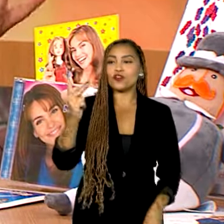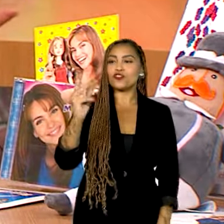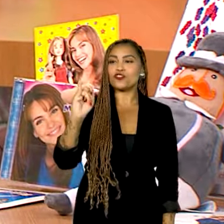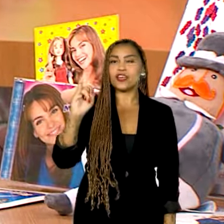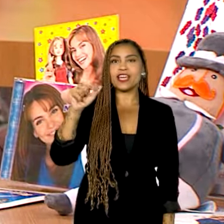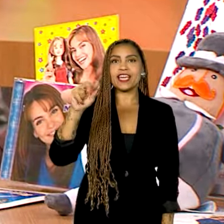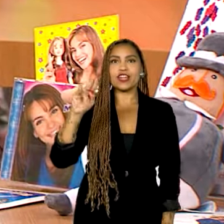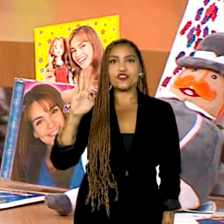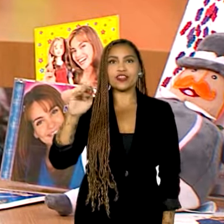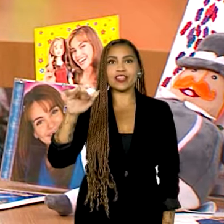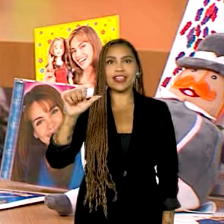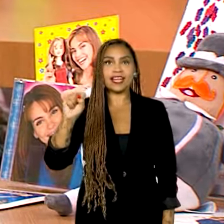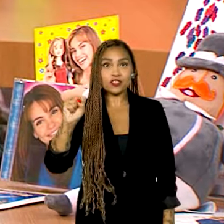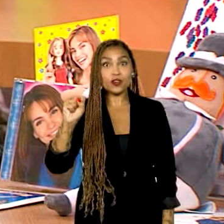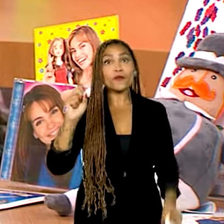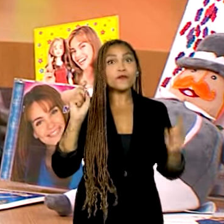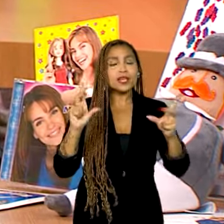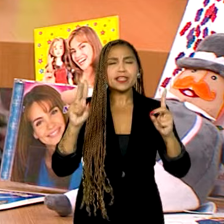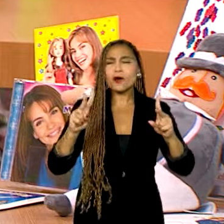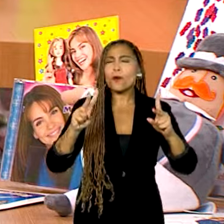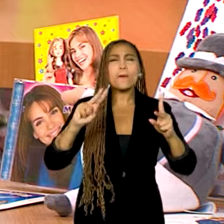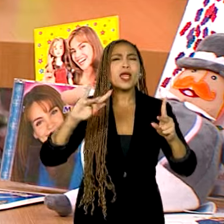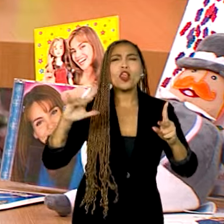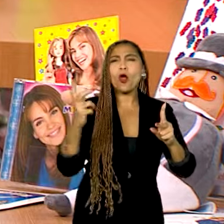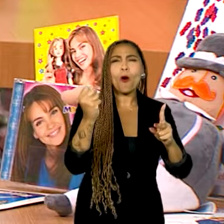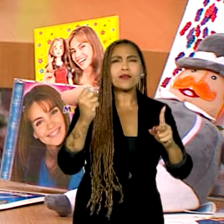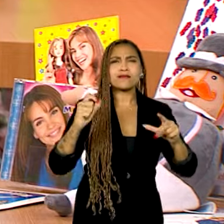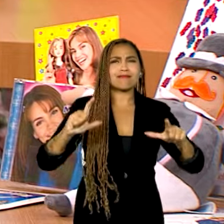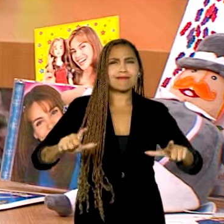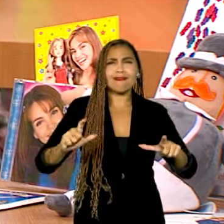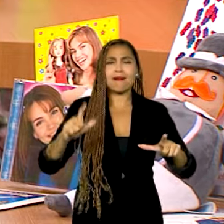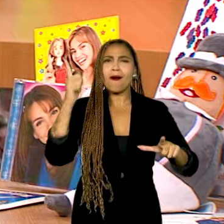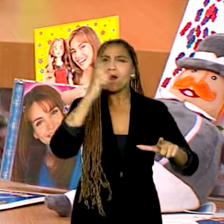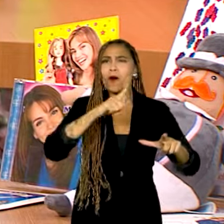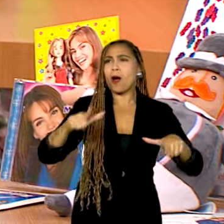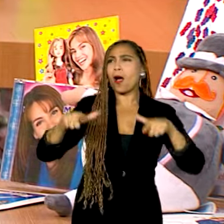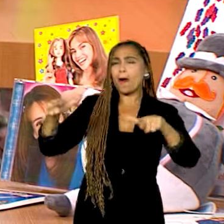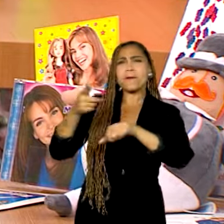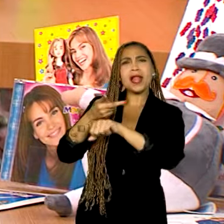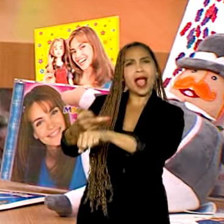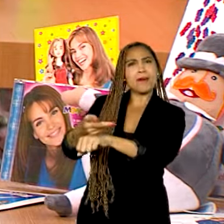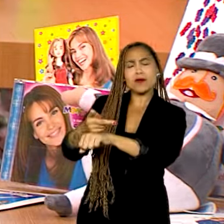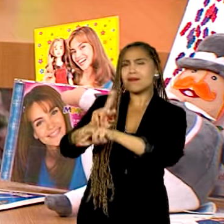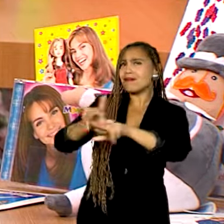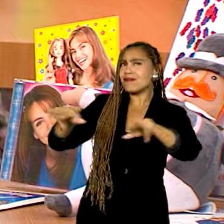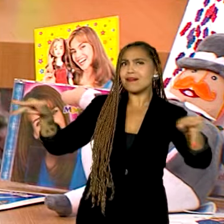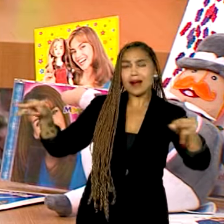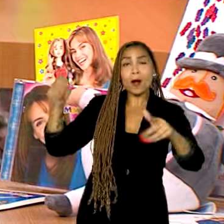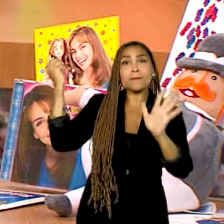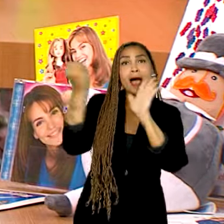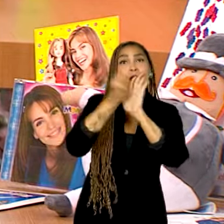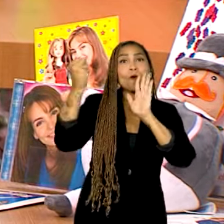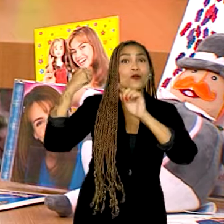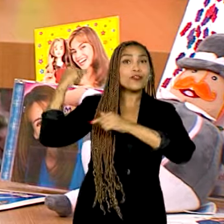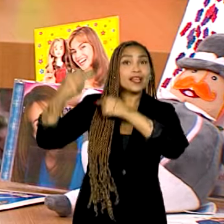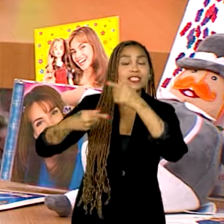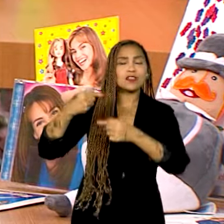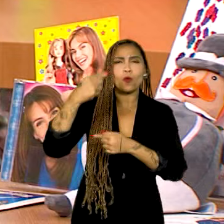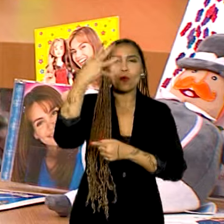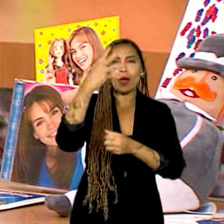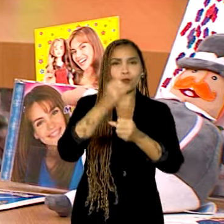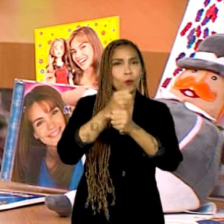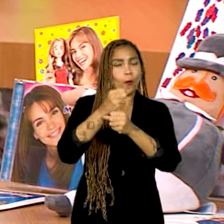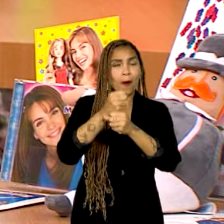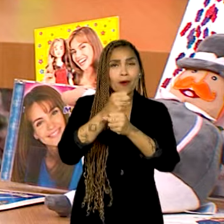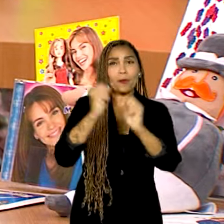vendeu milhões de CDs, ganhou discos de platina e marcou uma geração. Foram 4 anos intensos morando